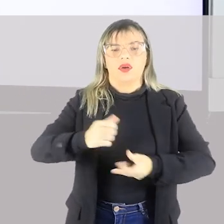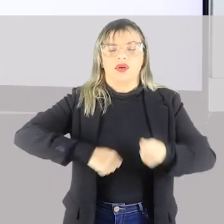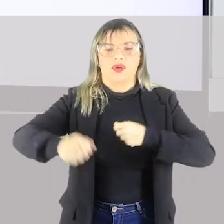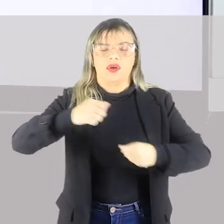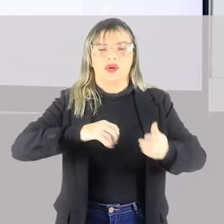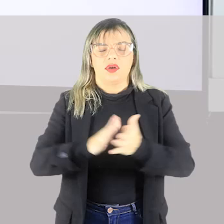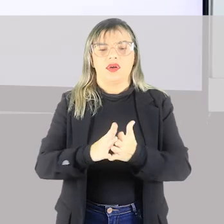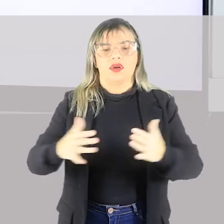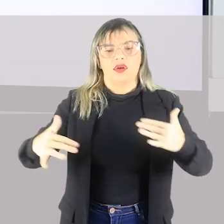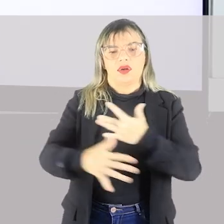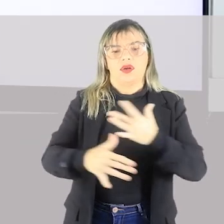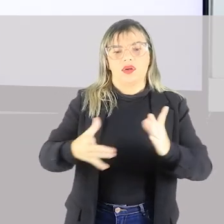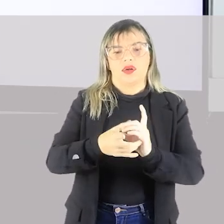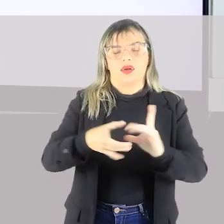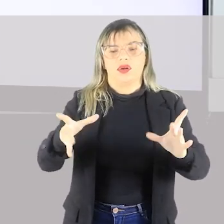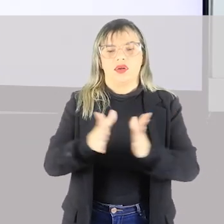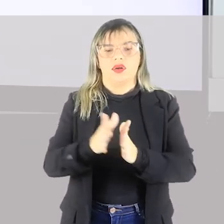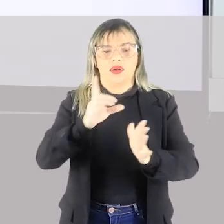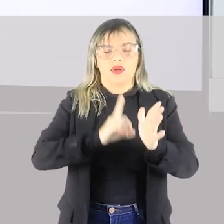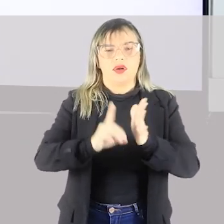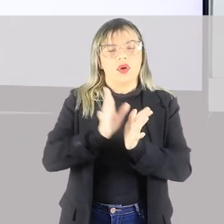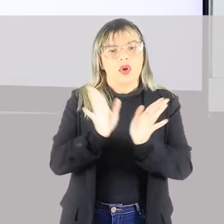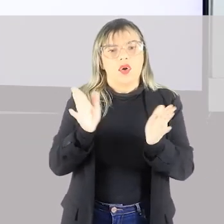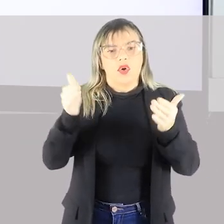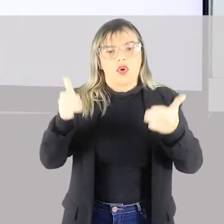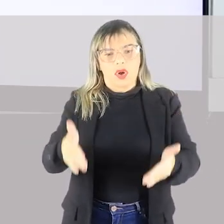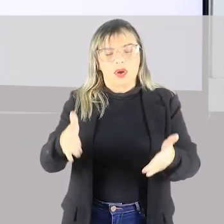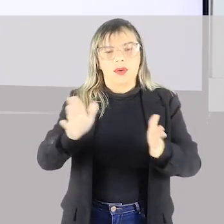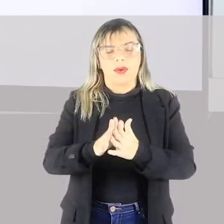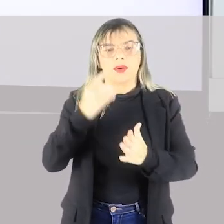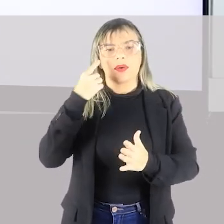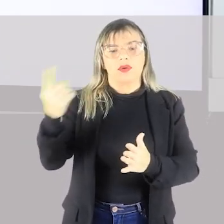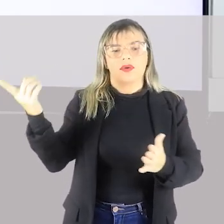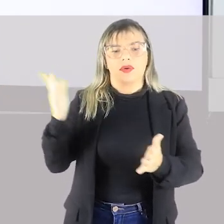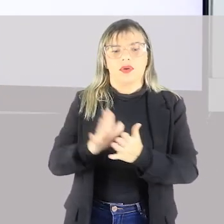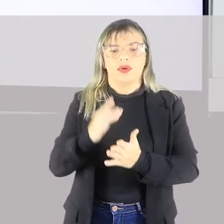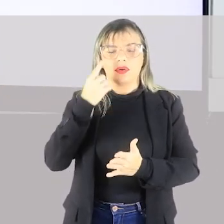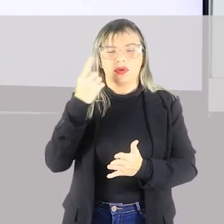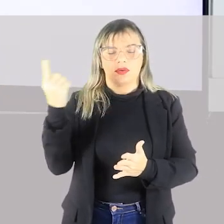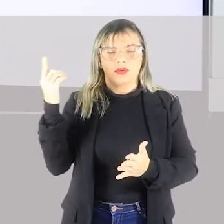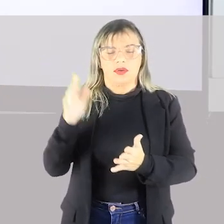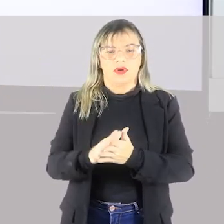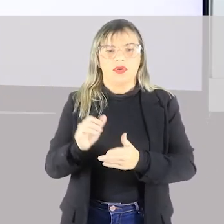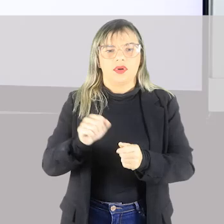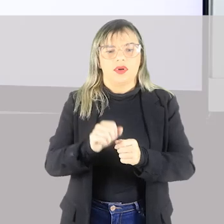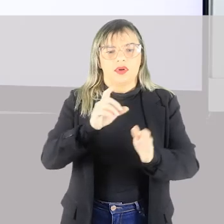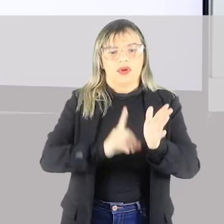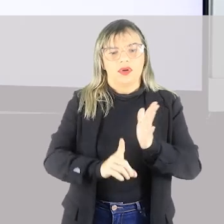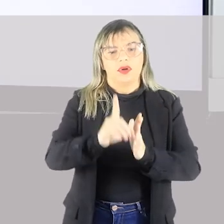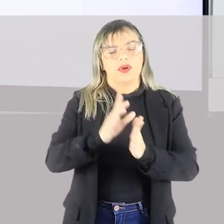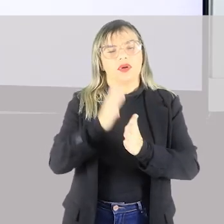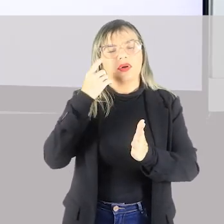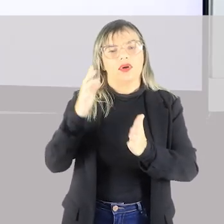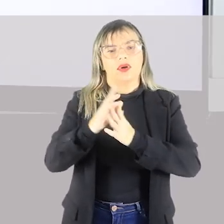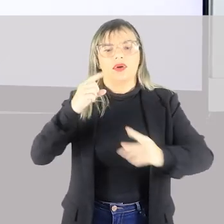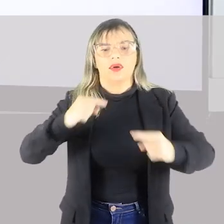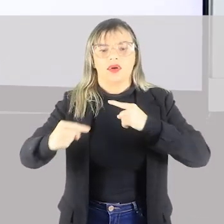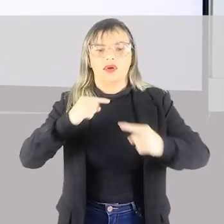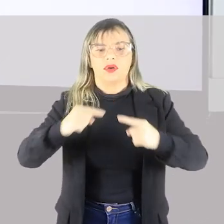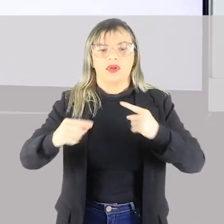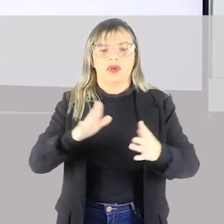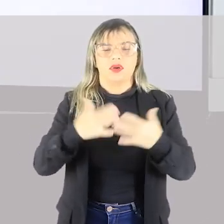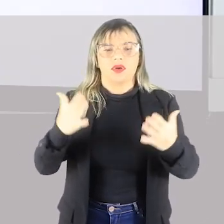como uma diretriz. O que é uma diretriz? É um direcionamento. Existe um direcionamento geral da política urbana no